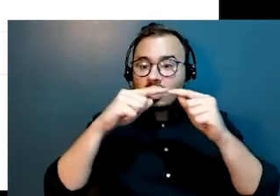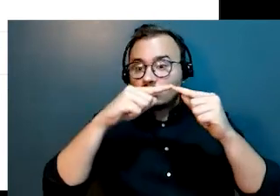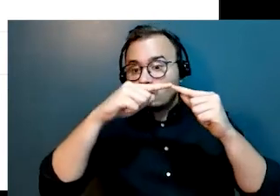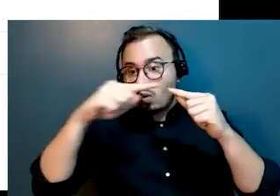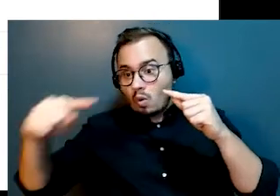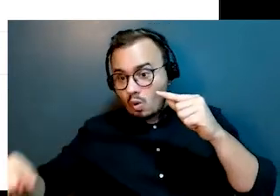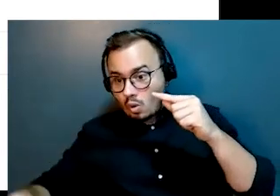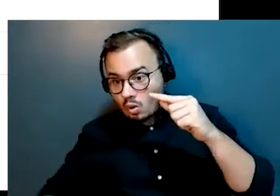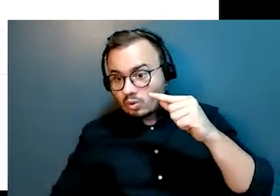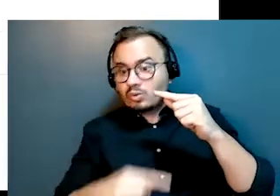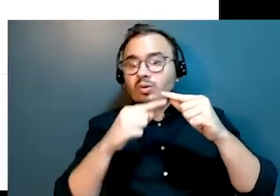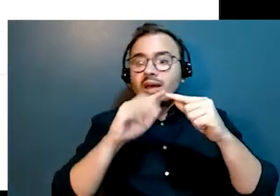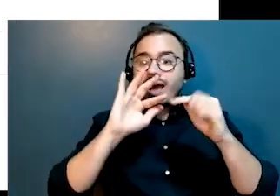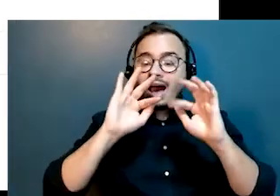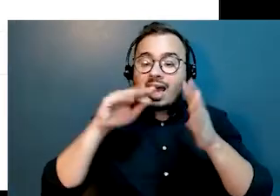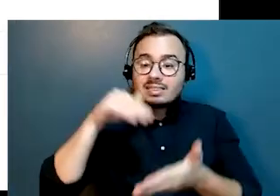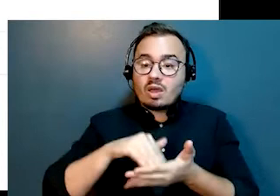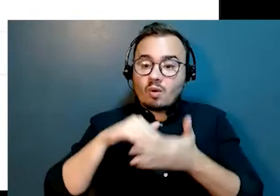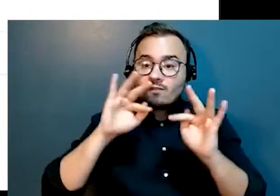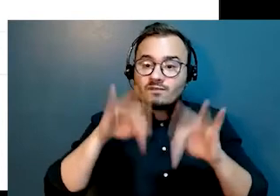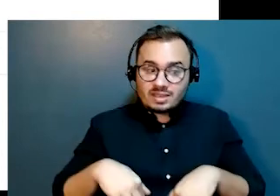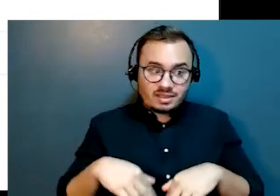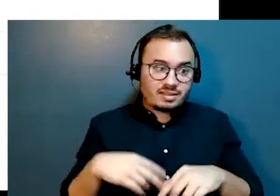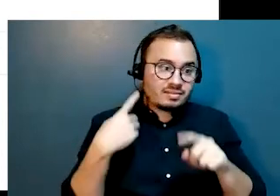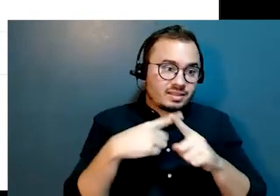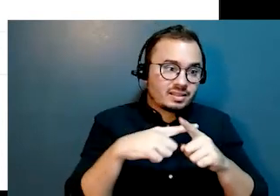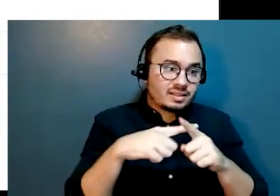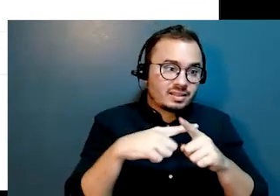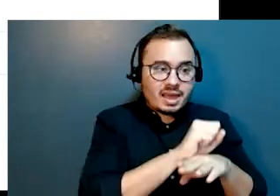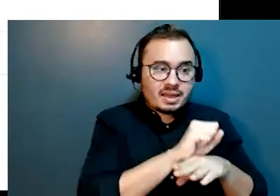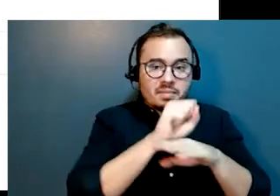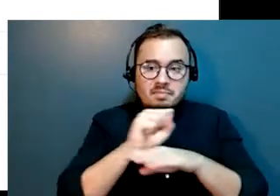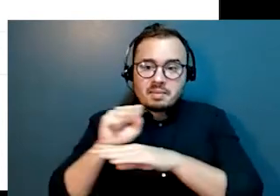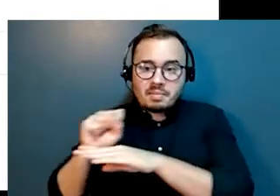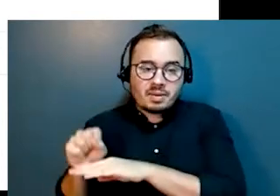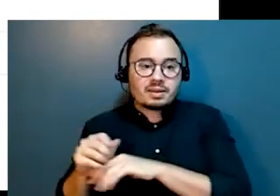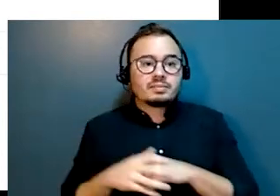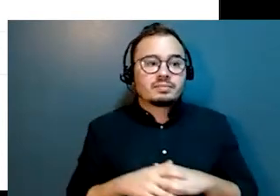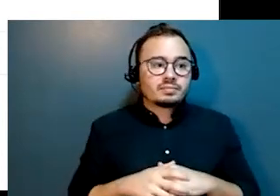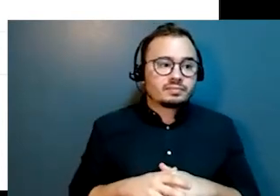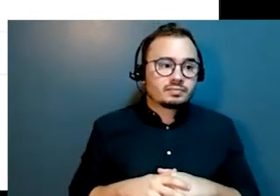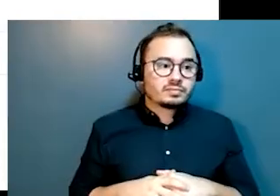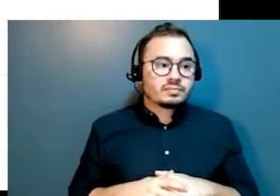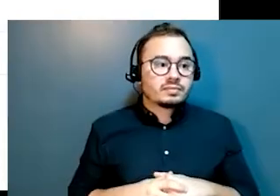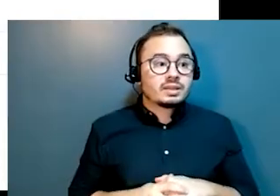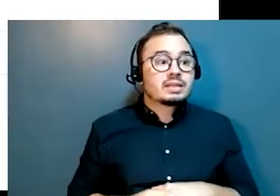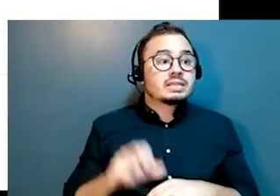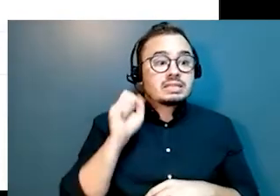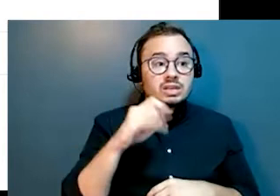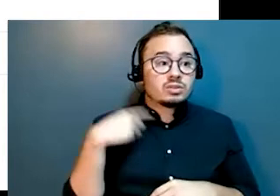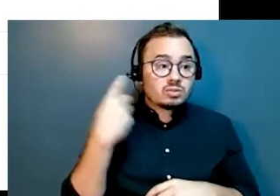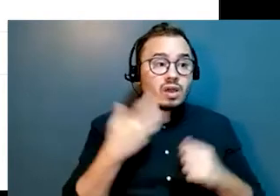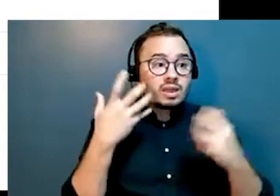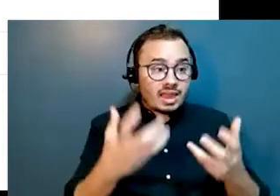as instruções todas de uma vez, e como tem as esperas, ele vai esperar o tempo apropriado. Só que se a gente quiser repetir, a gente